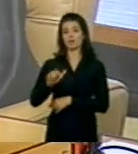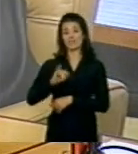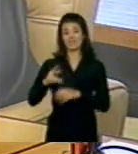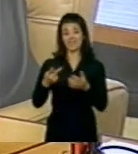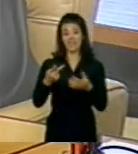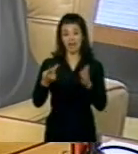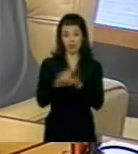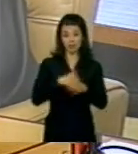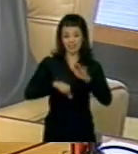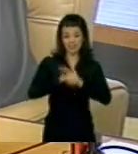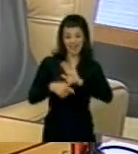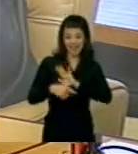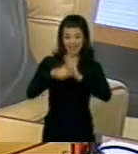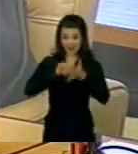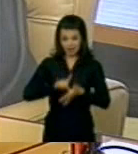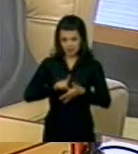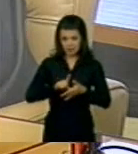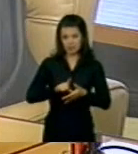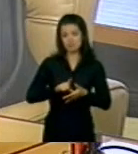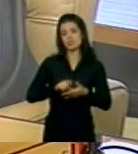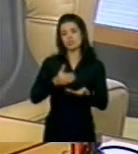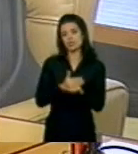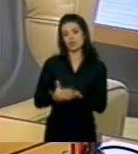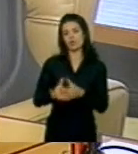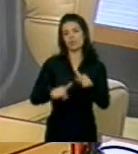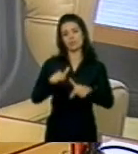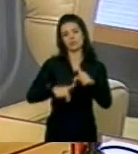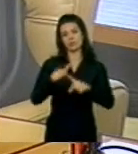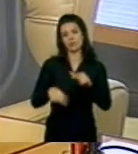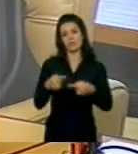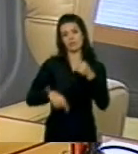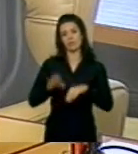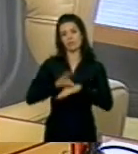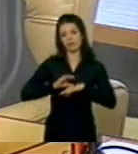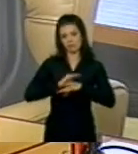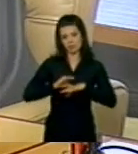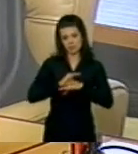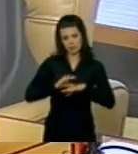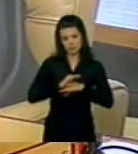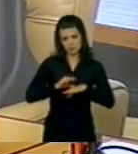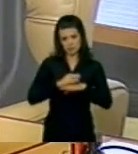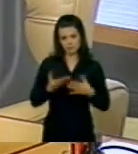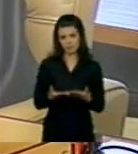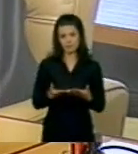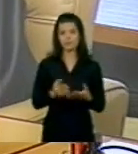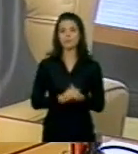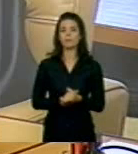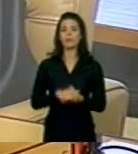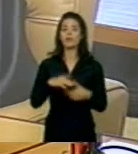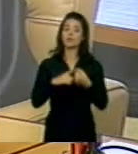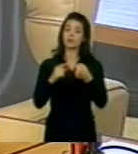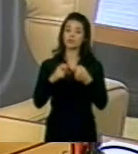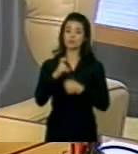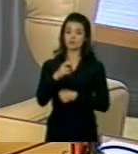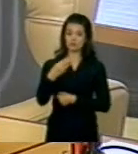diplomação, incabível a existência do parágrafo 3º do artigo 53. E também no termo do artigo